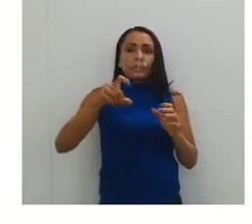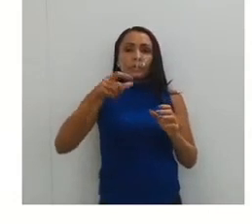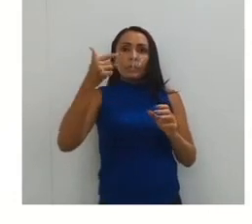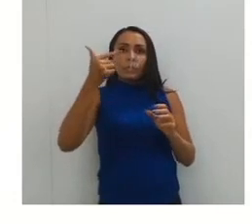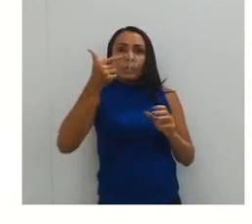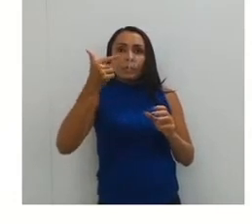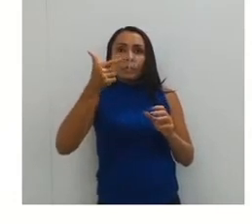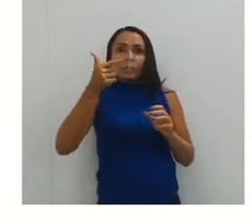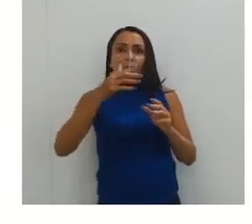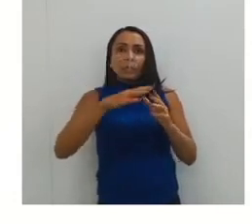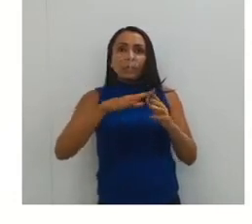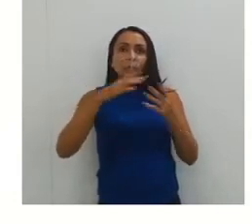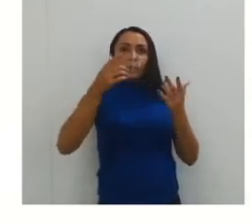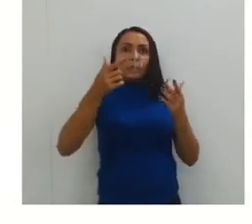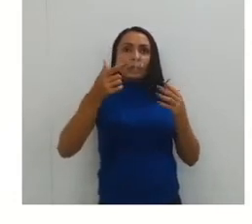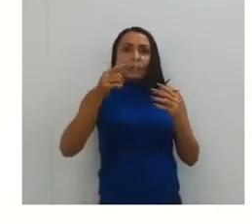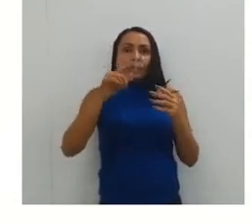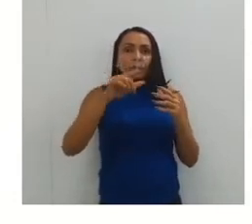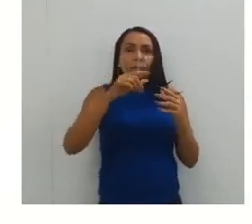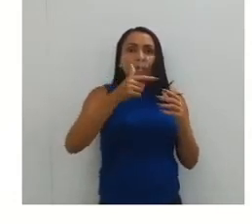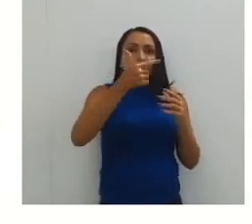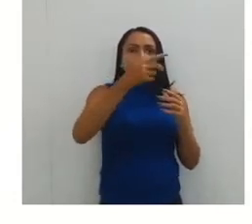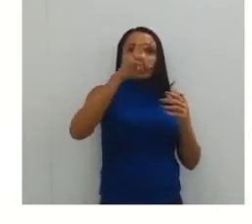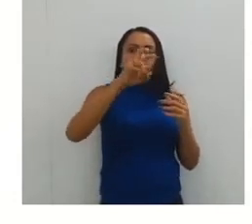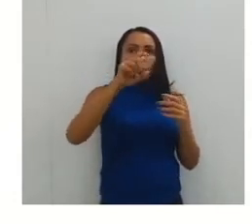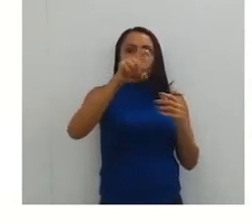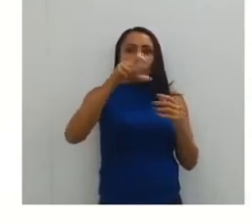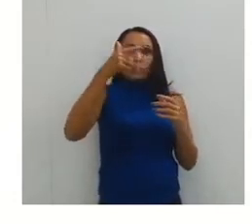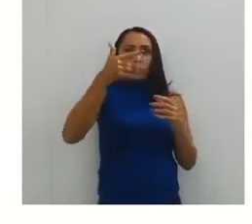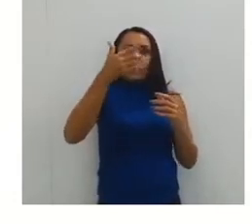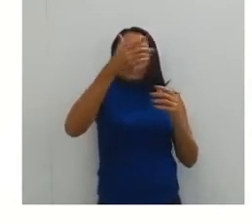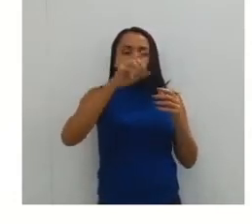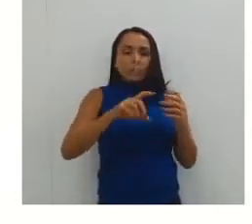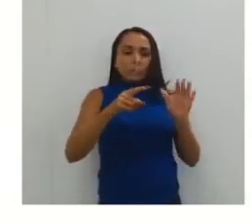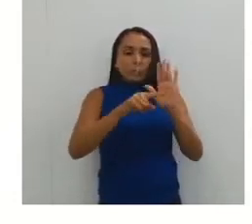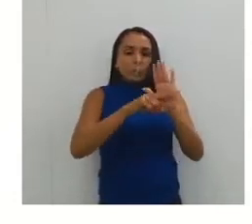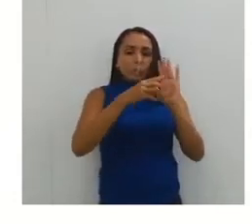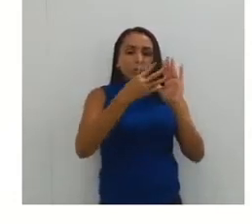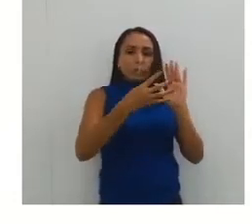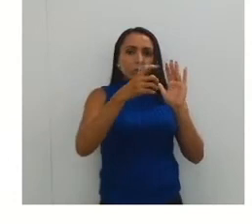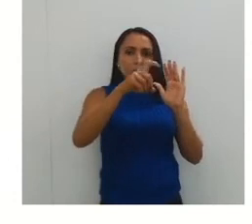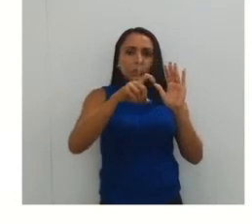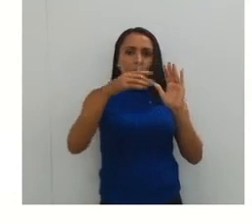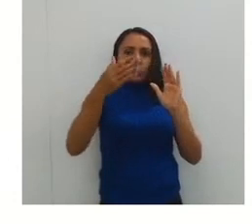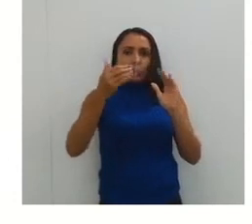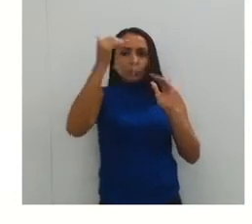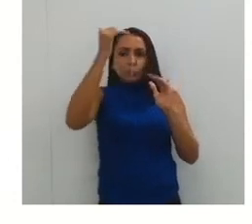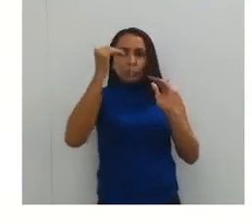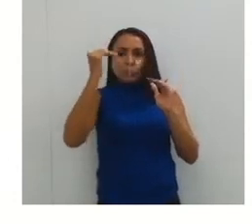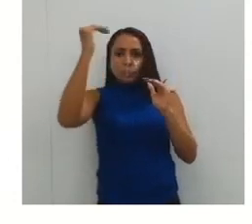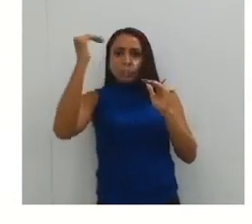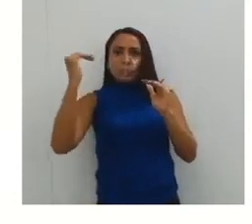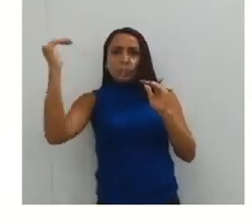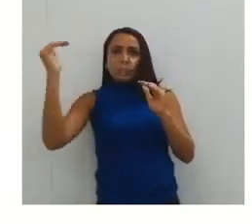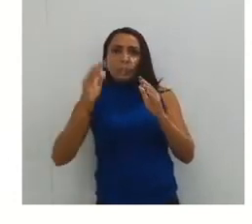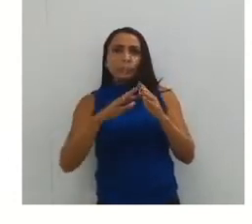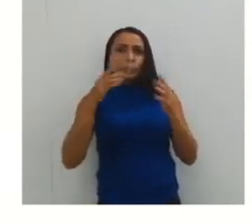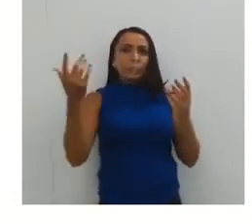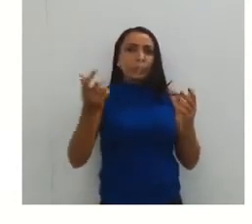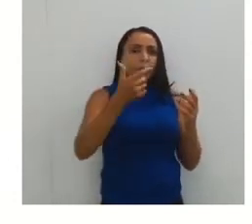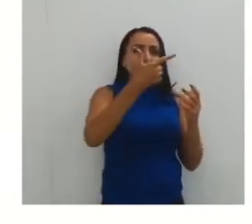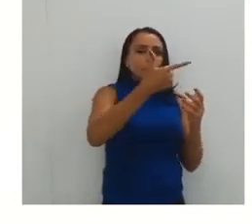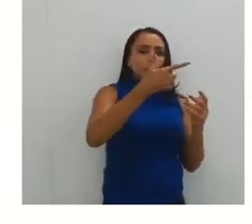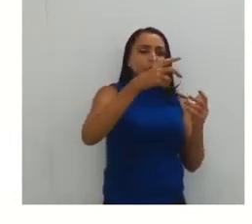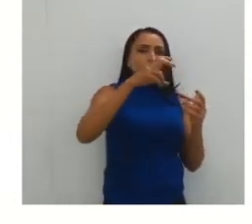x embaixo de x, quem não tem nada, embaixo de quem não tem nada. Então, ó, esse 25 menos 4,